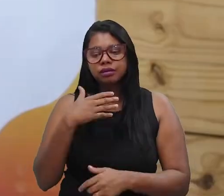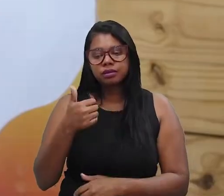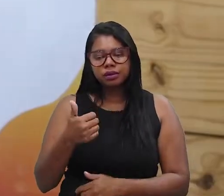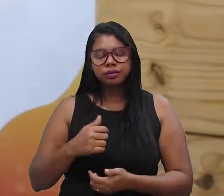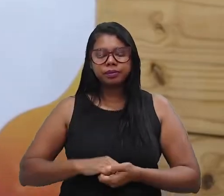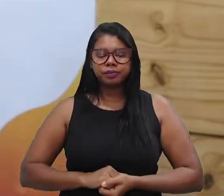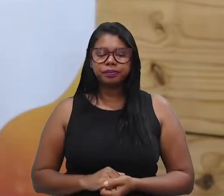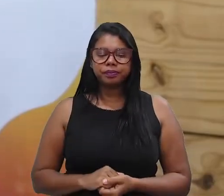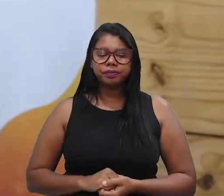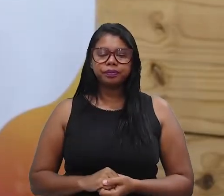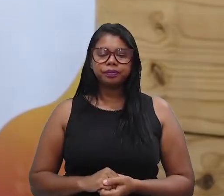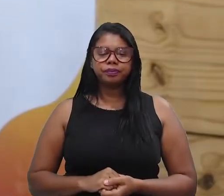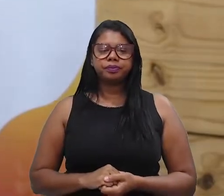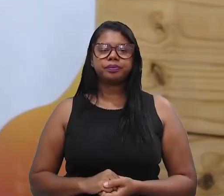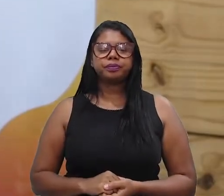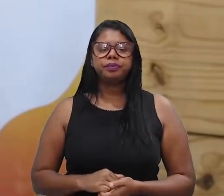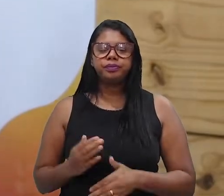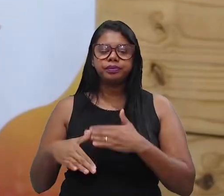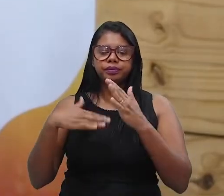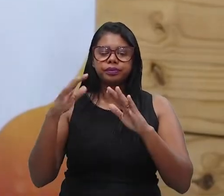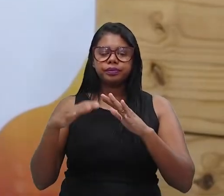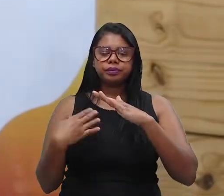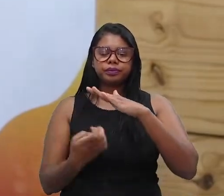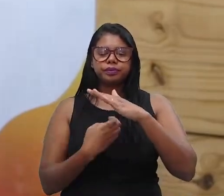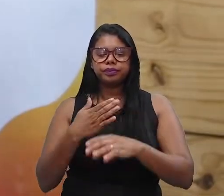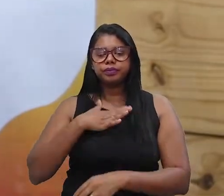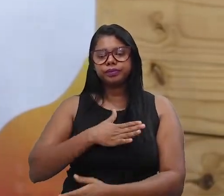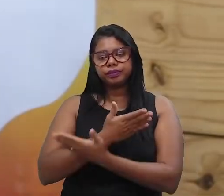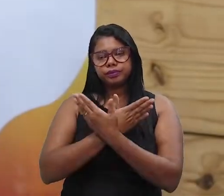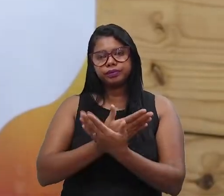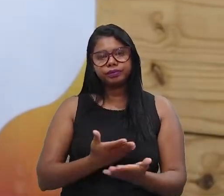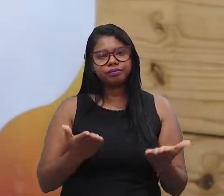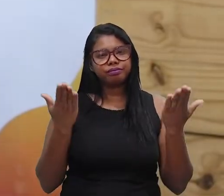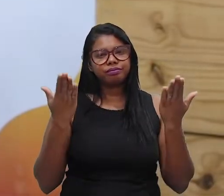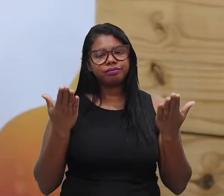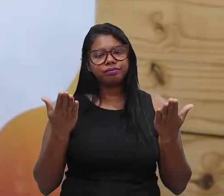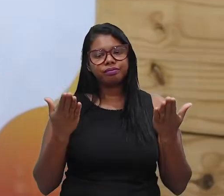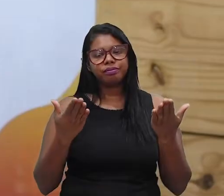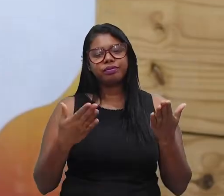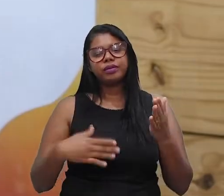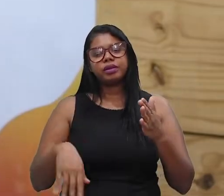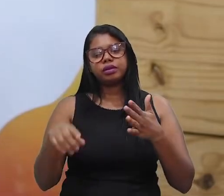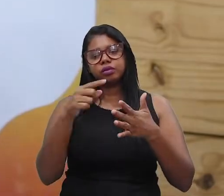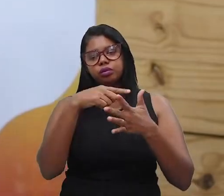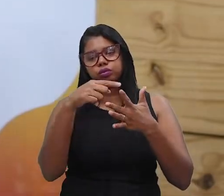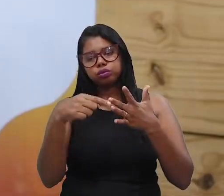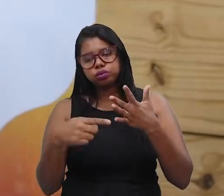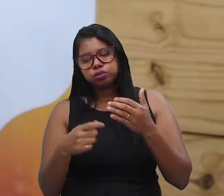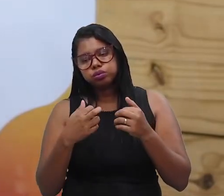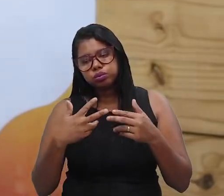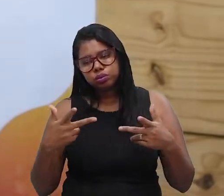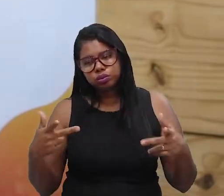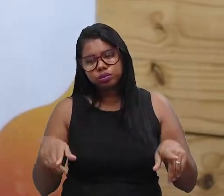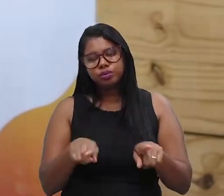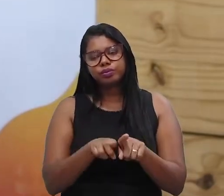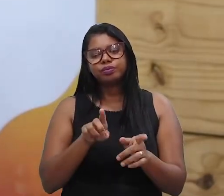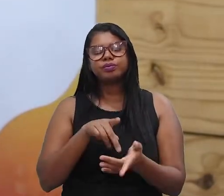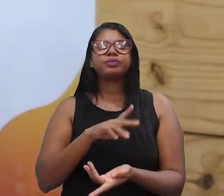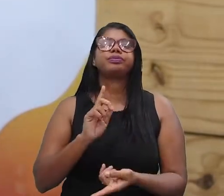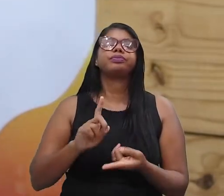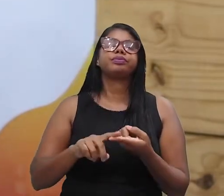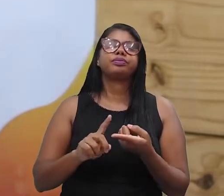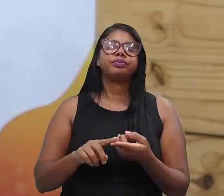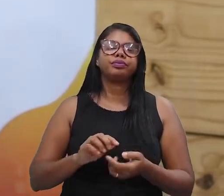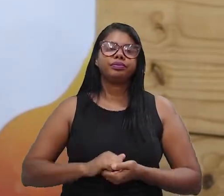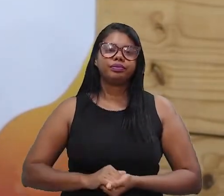necessita. Eu gostaria de dizer para vocês que dentre todas essas existem diversas outras tendências do